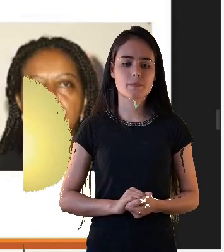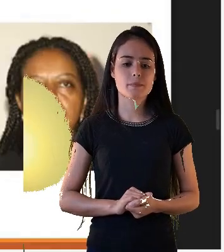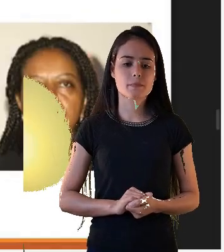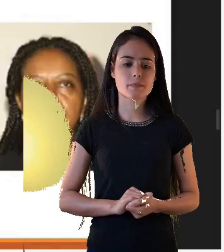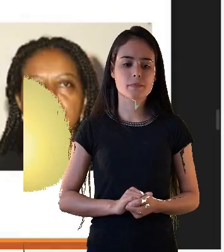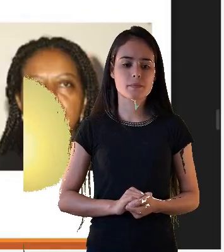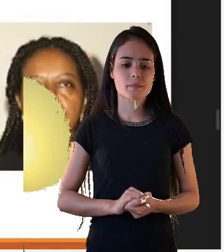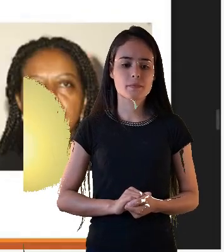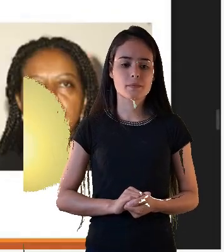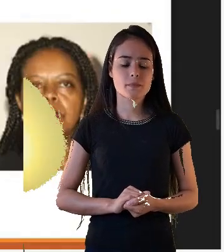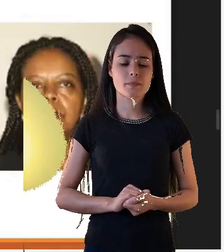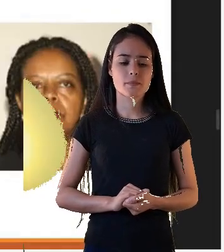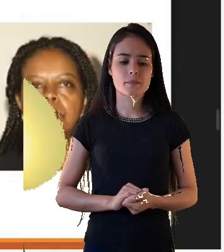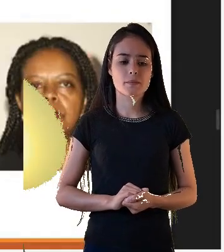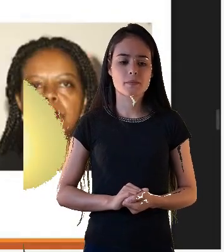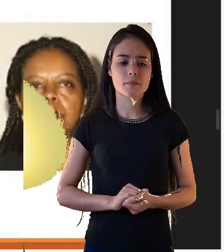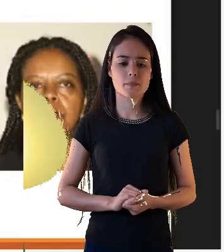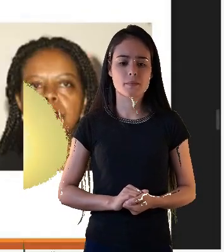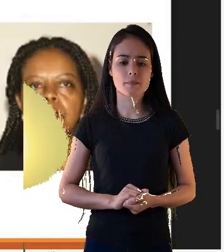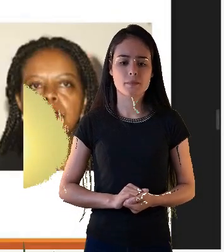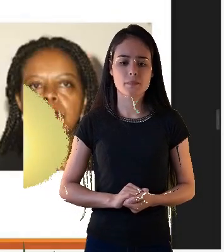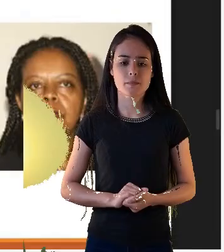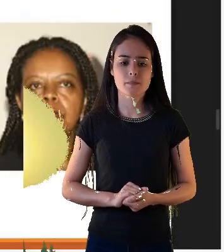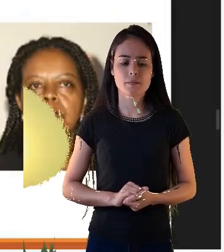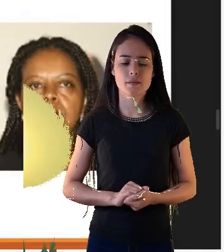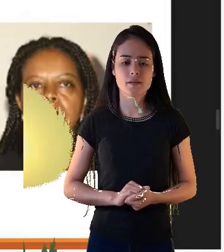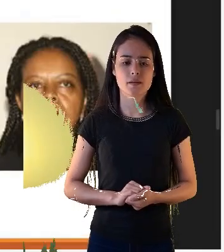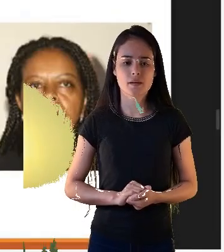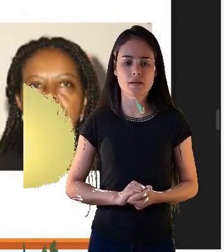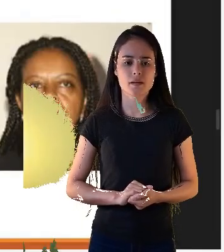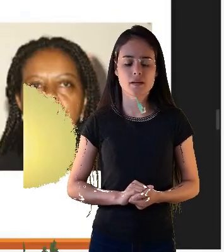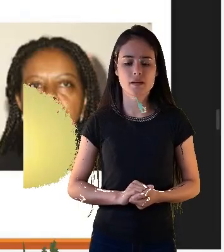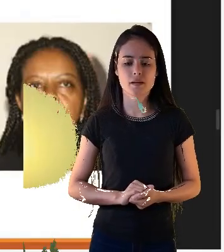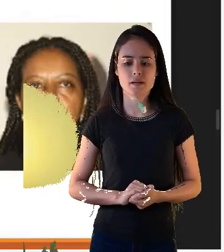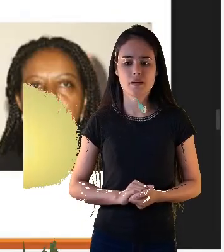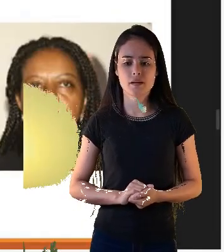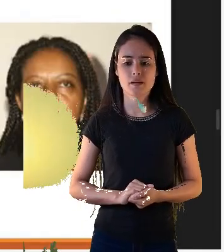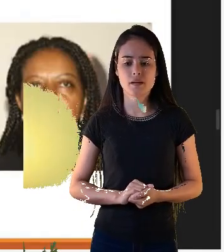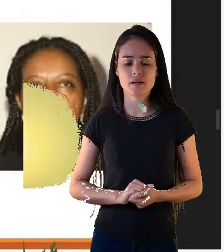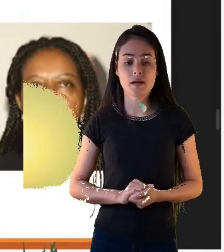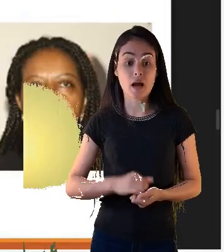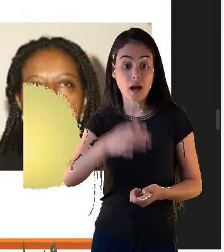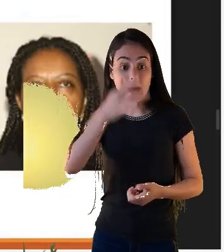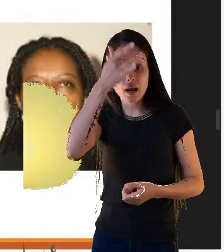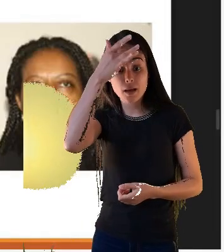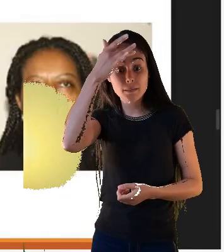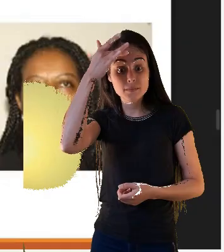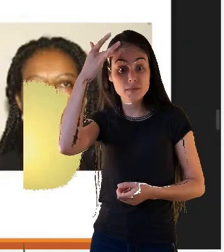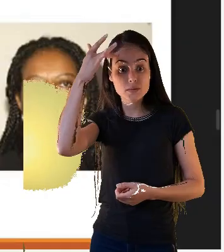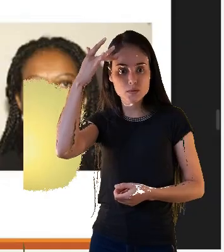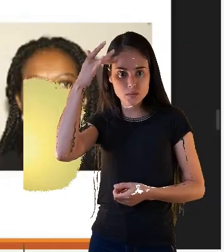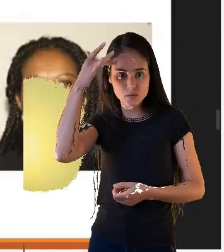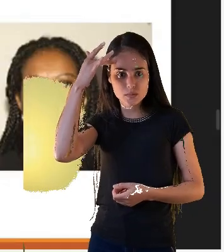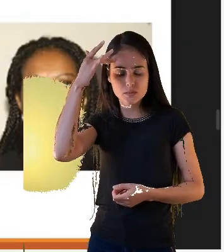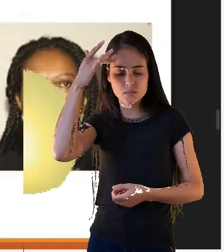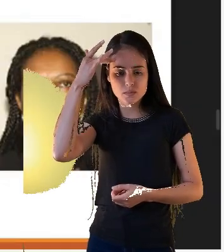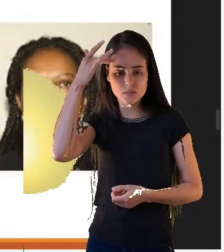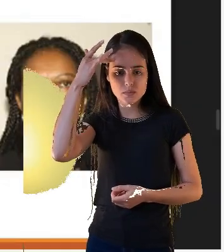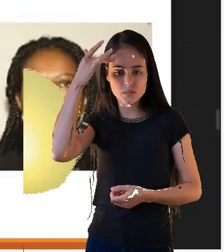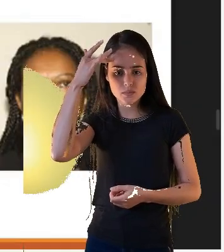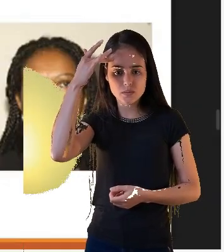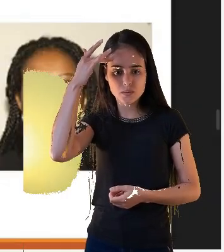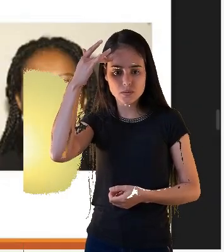Políticas de Promoção da Igualdade Racial, né? Na época, a primeira pessoa, né,